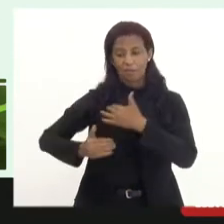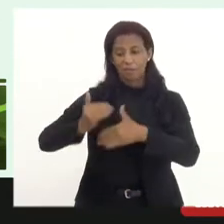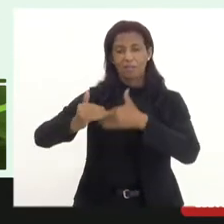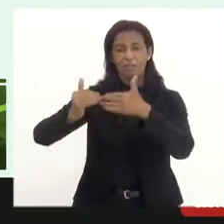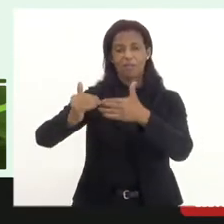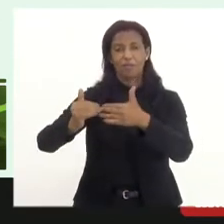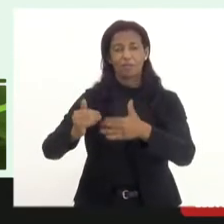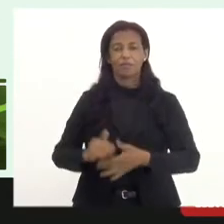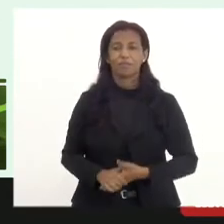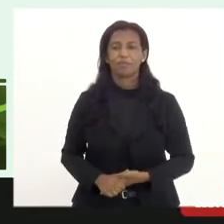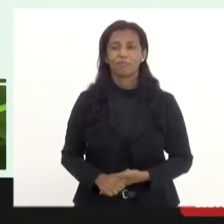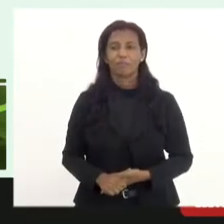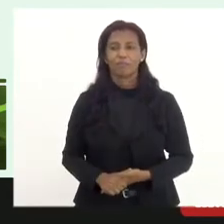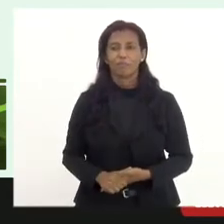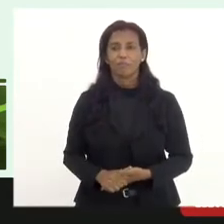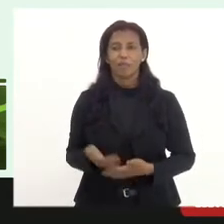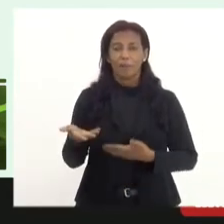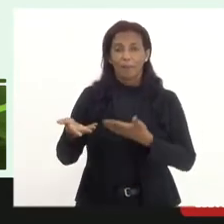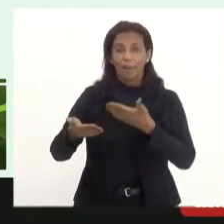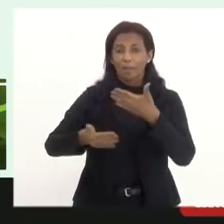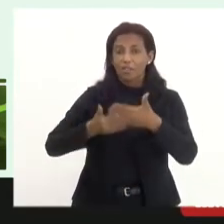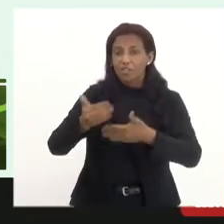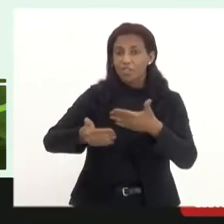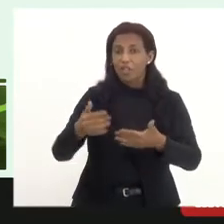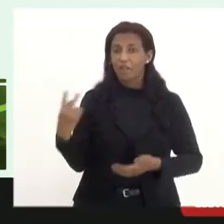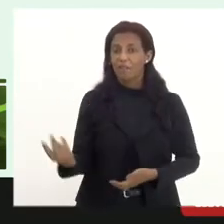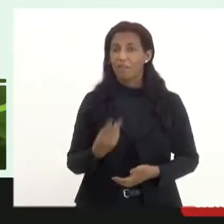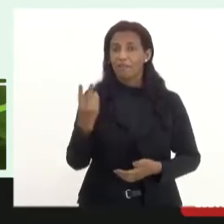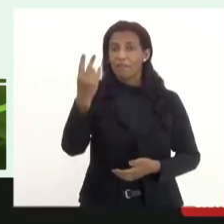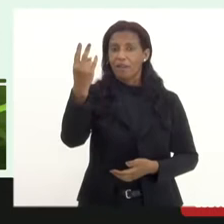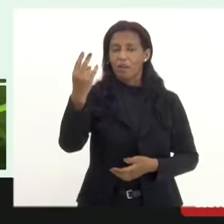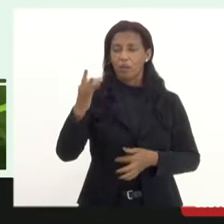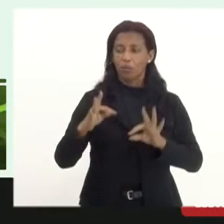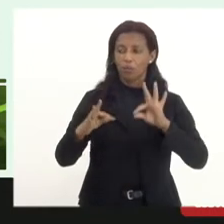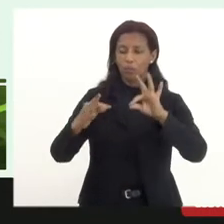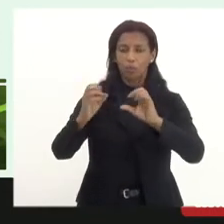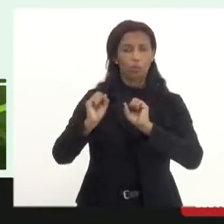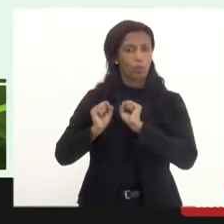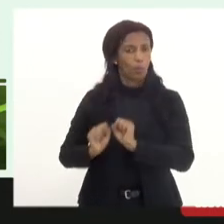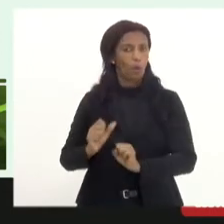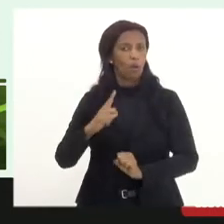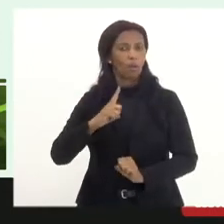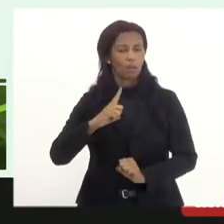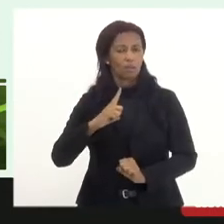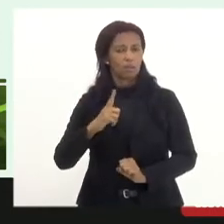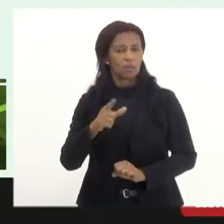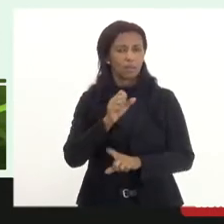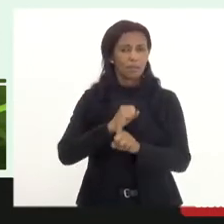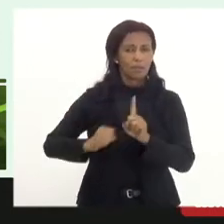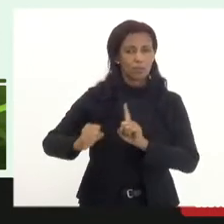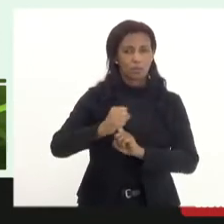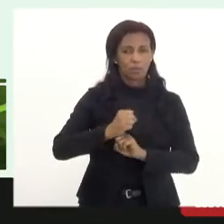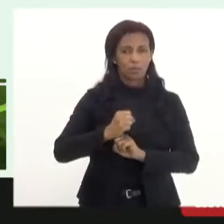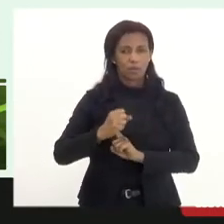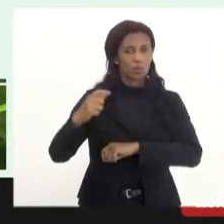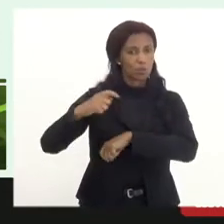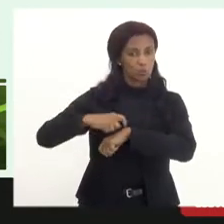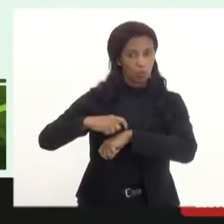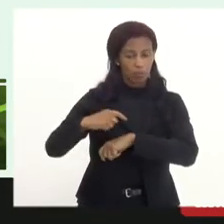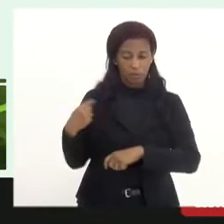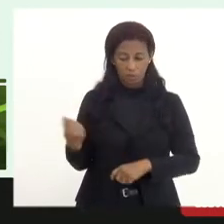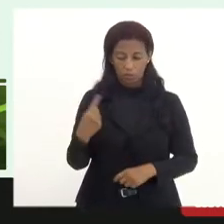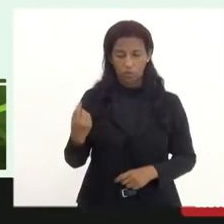desenvolvido para gerar valor, todo o valor e todo o potencial que ele tem para gerar para a sociedade no momento que a